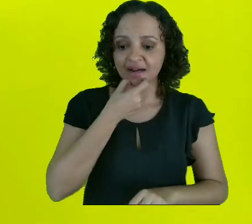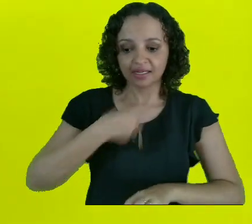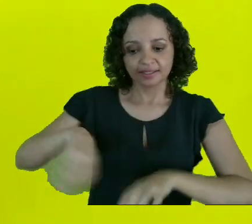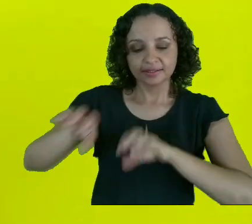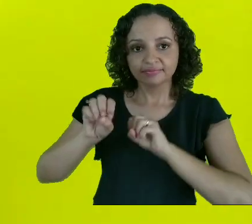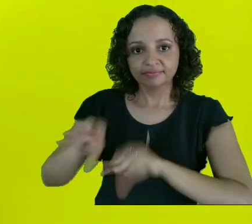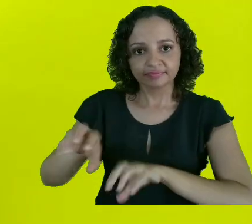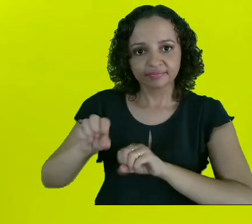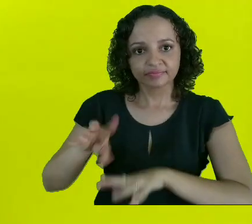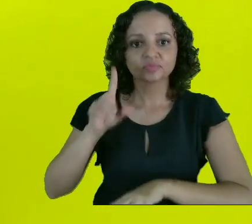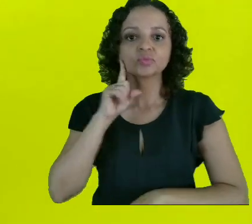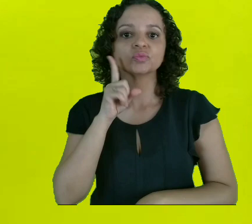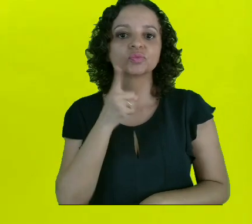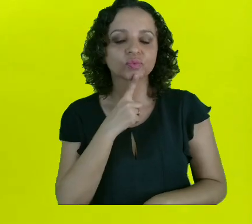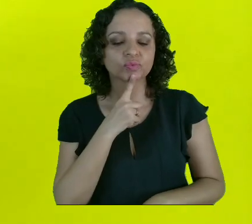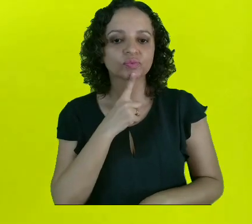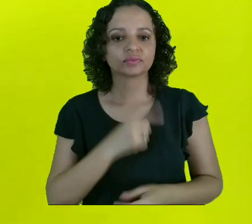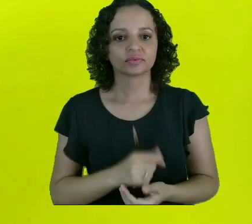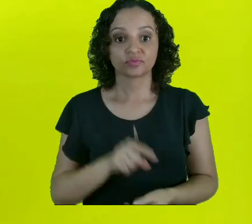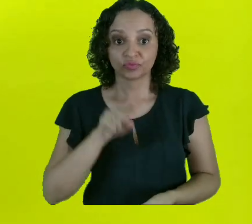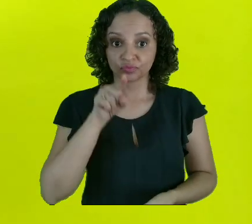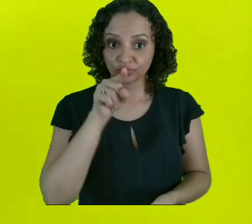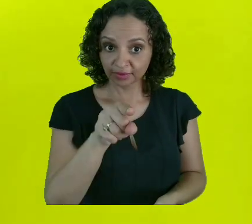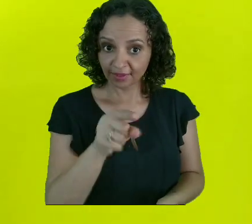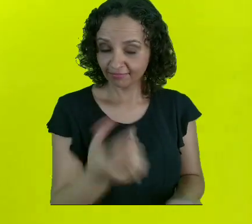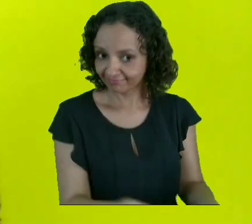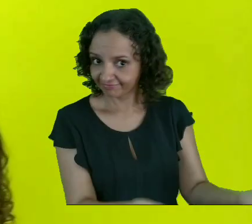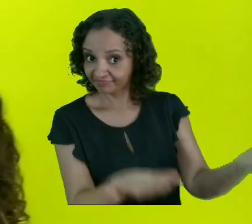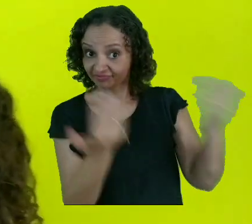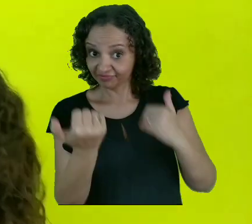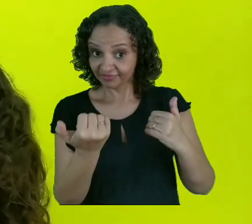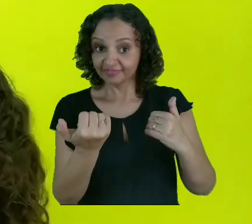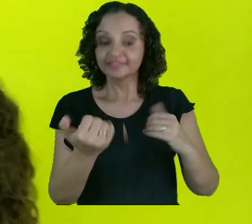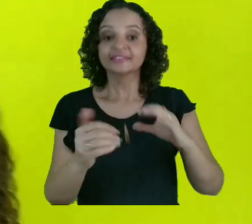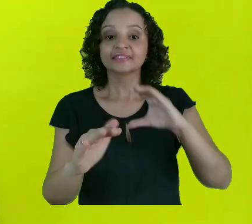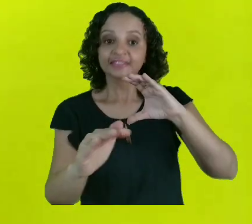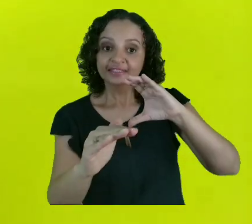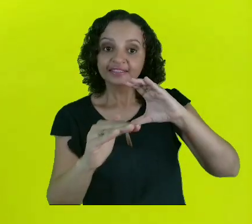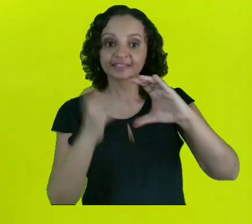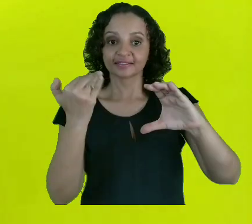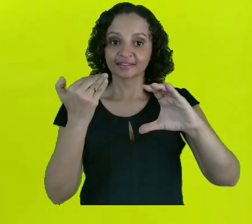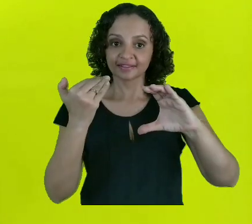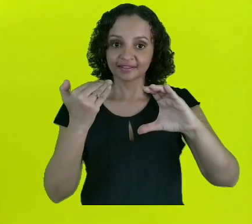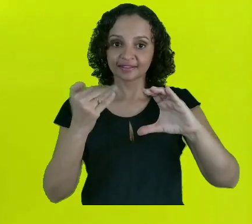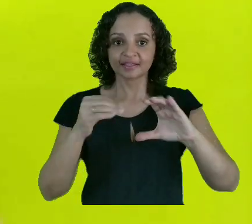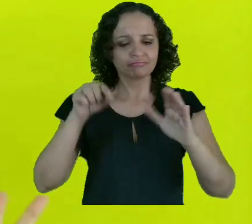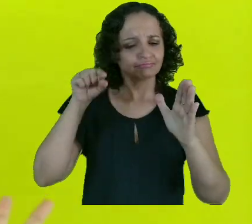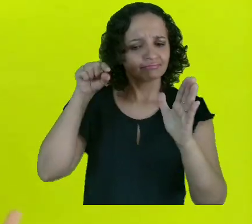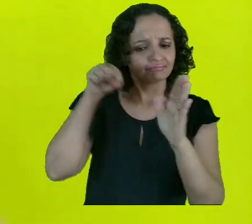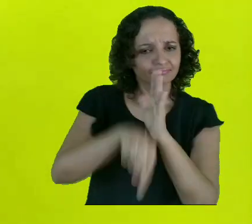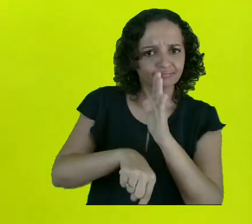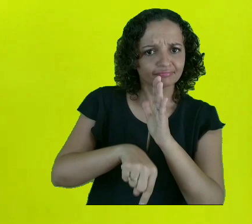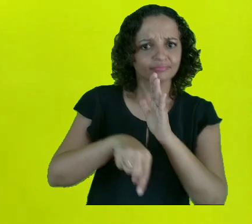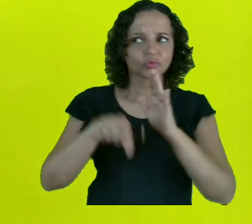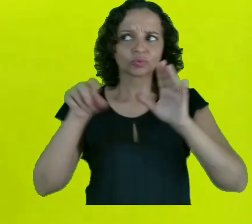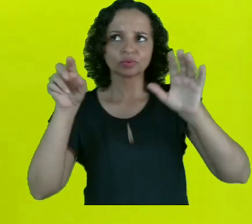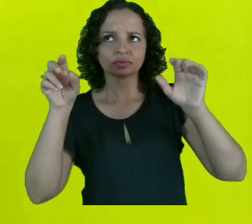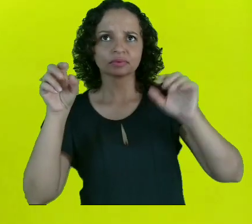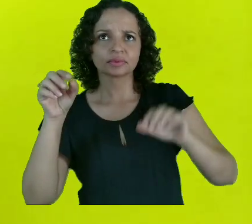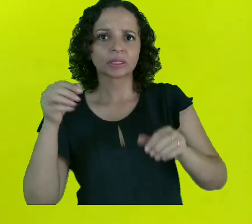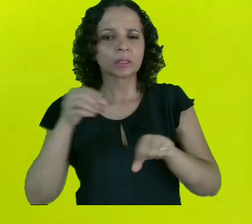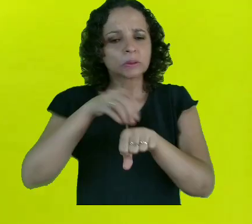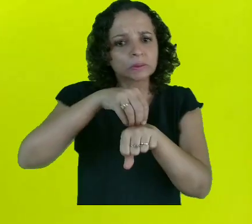inglesa para o surdo. E você é o nosso convidado a mandar perguntas, sugestões, temas